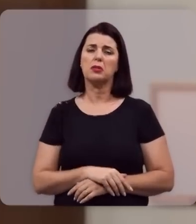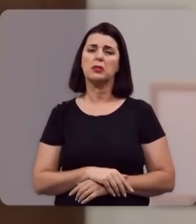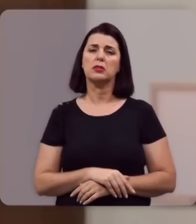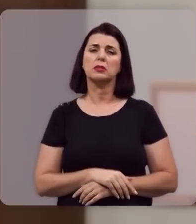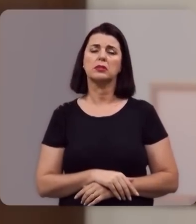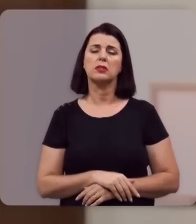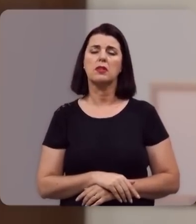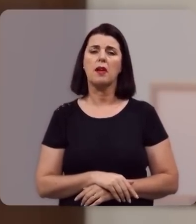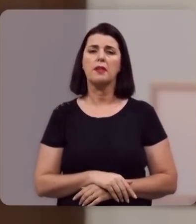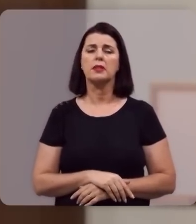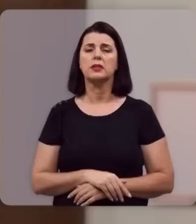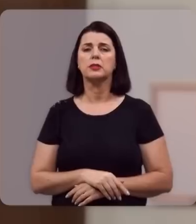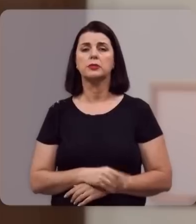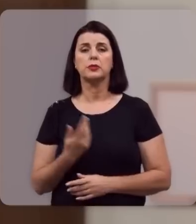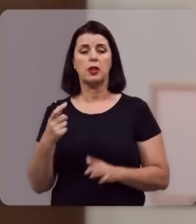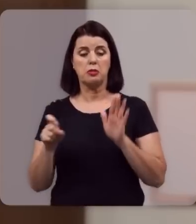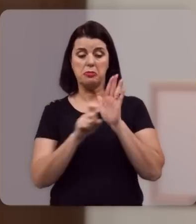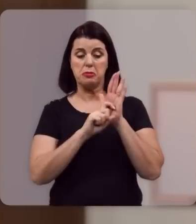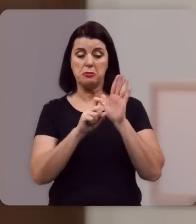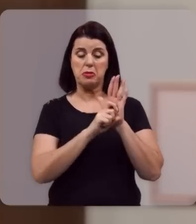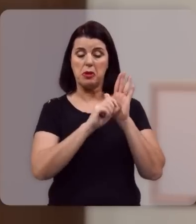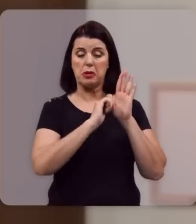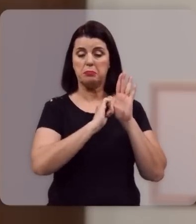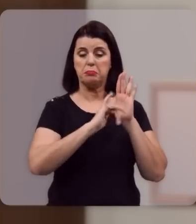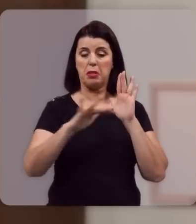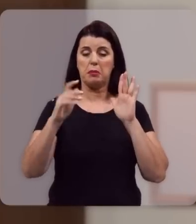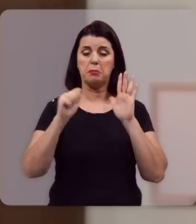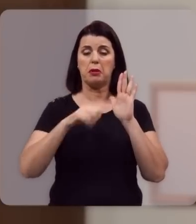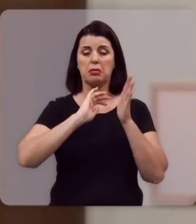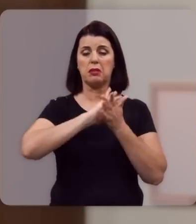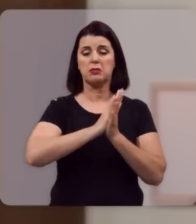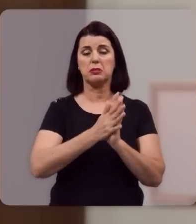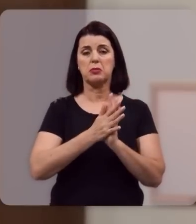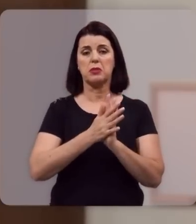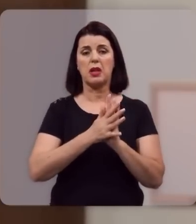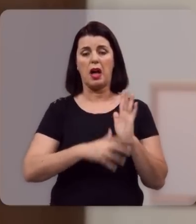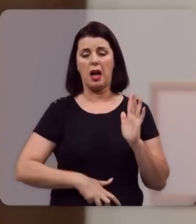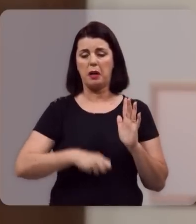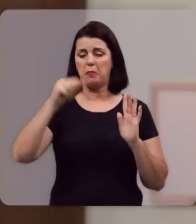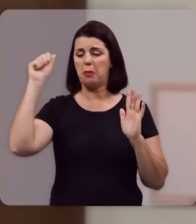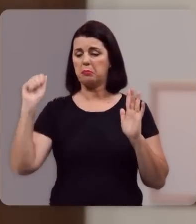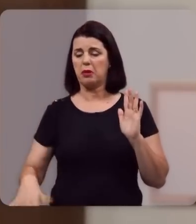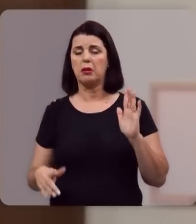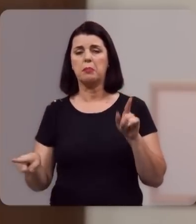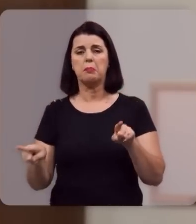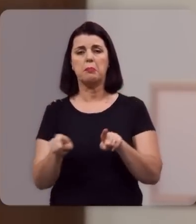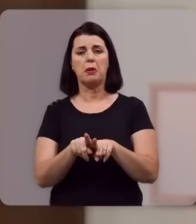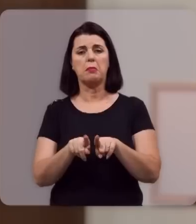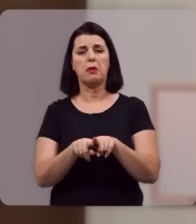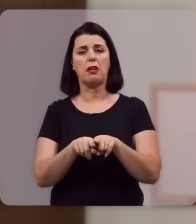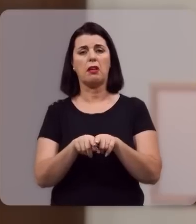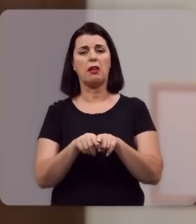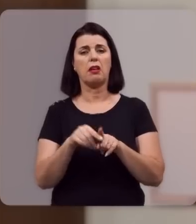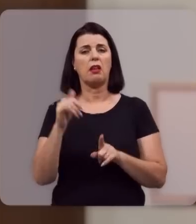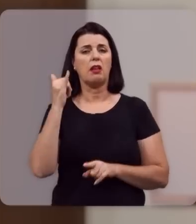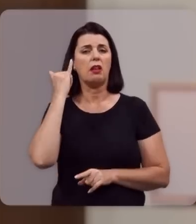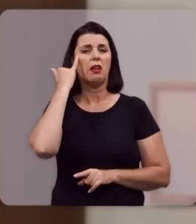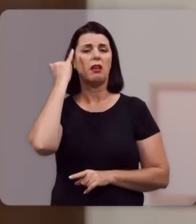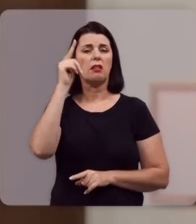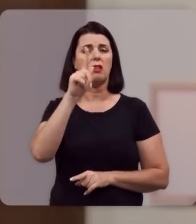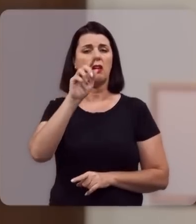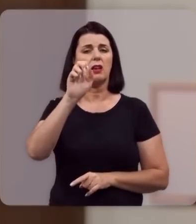criminosa do aborto, onde as drogas são liberadas para destruir famílias, onde a ideologia de